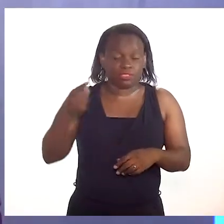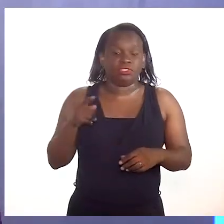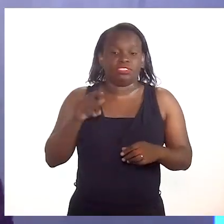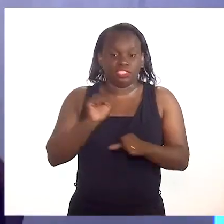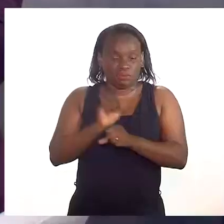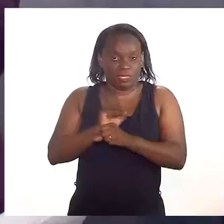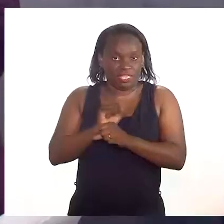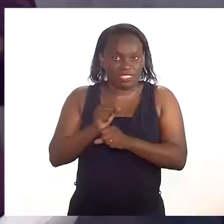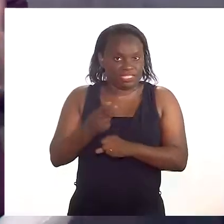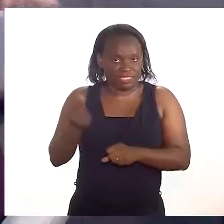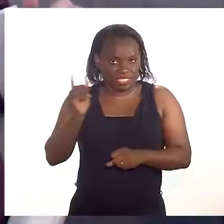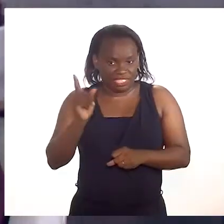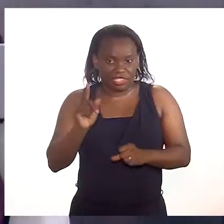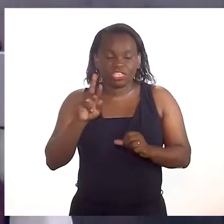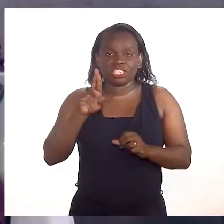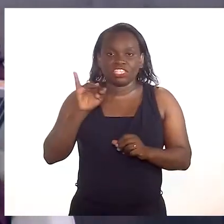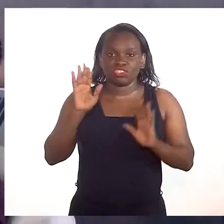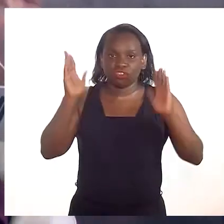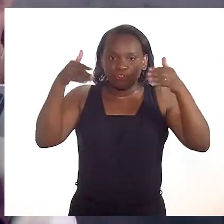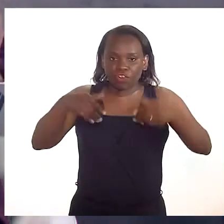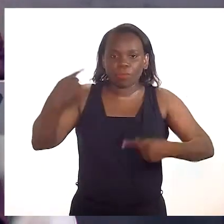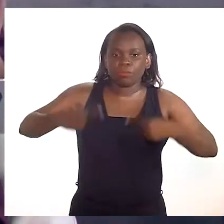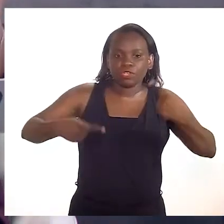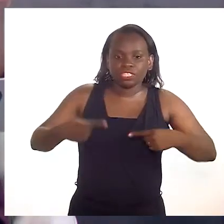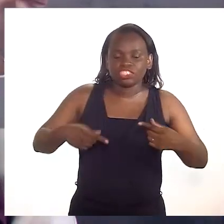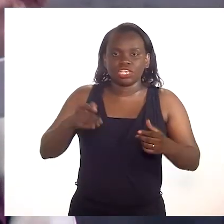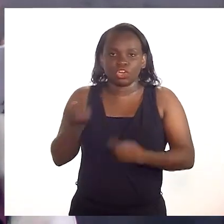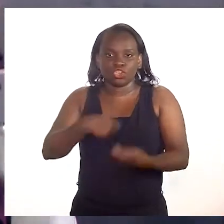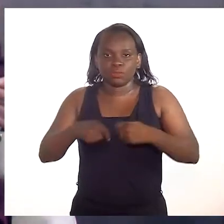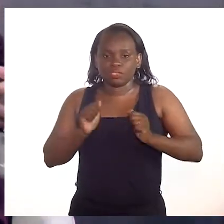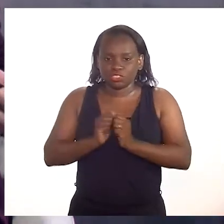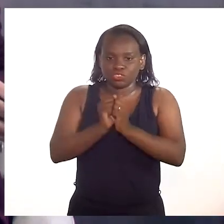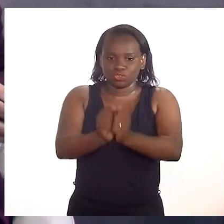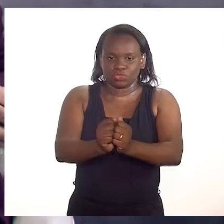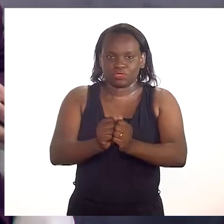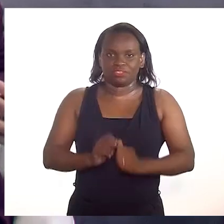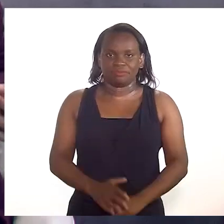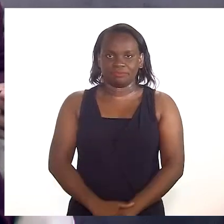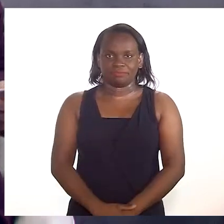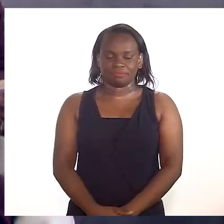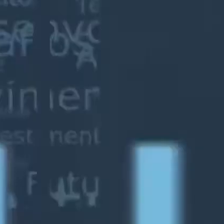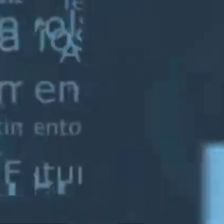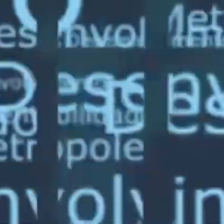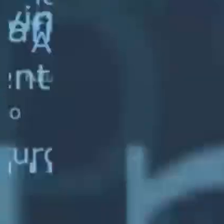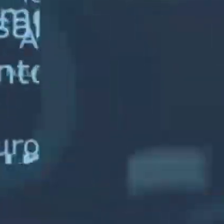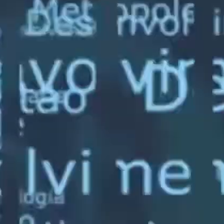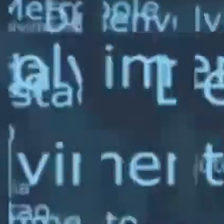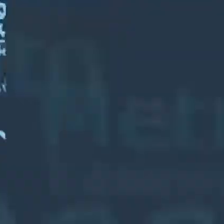próximo bloco. Você não sai daí. Rio em Foco aqui, política e economia caminham juntas.